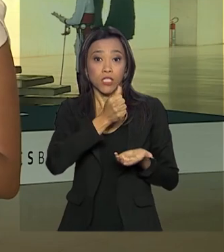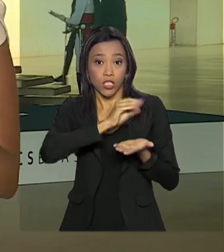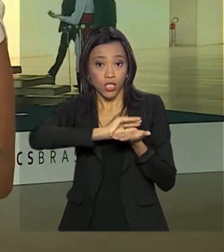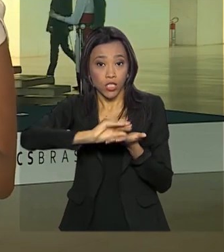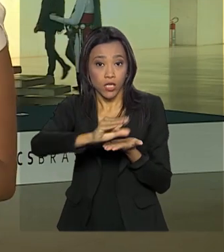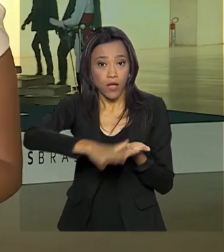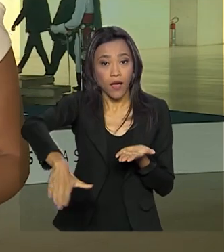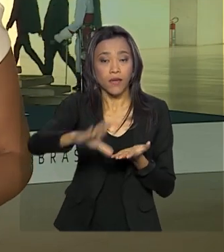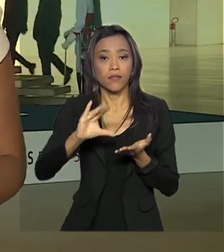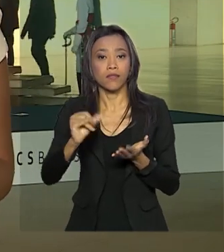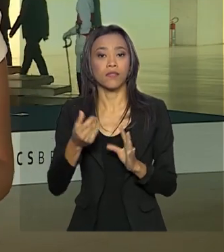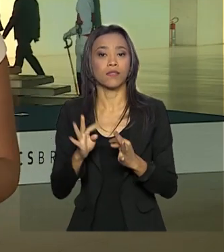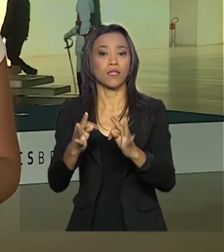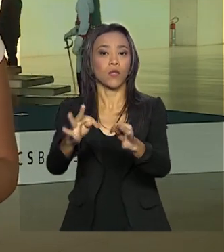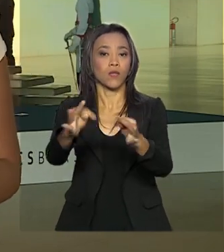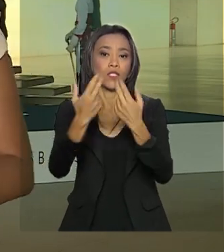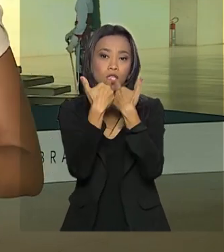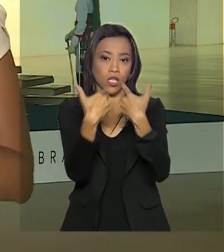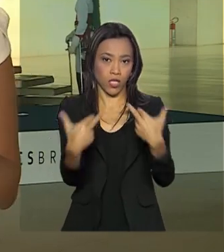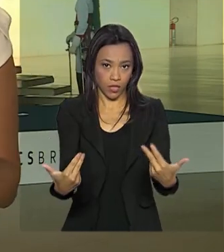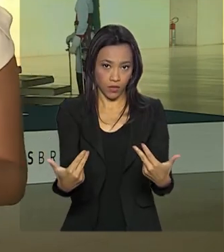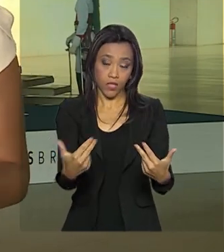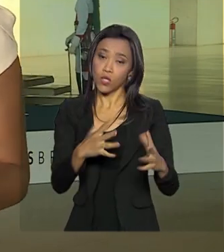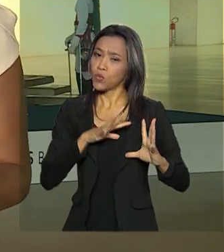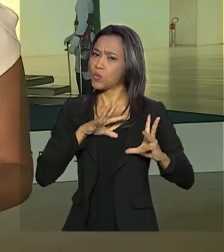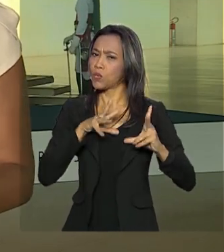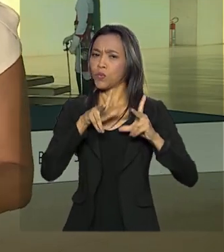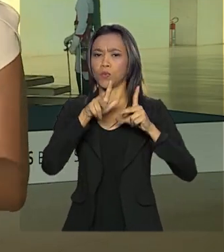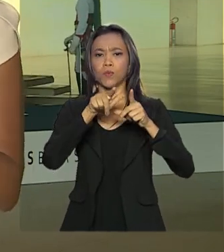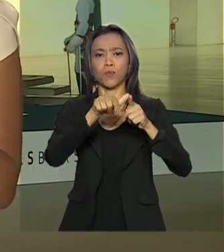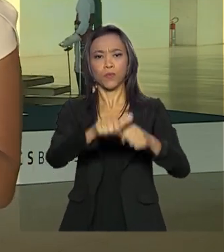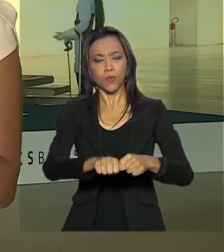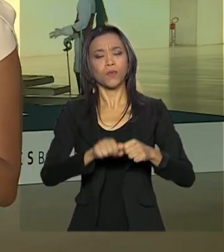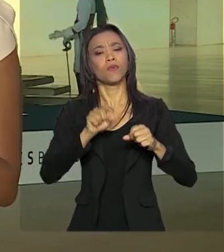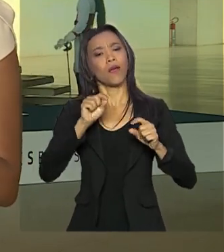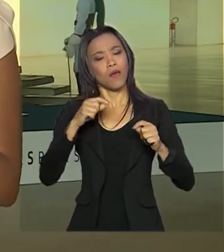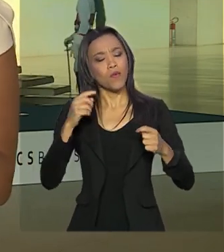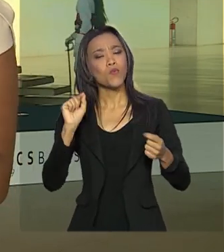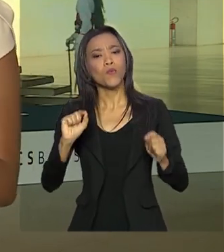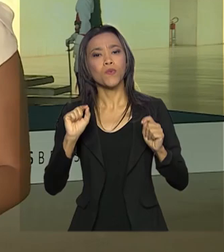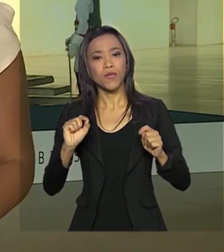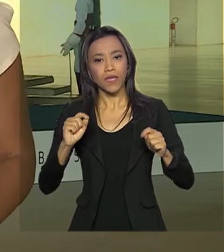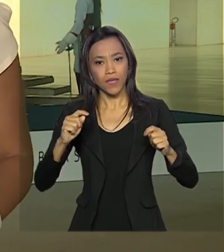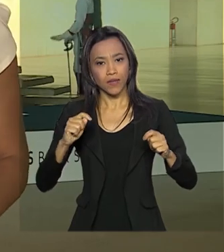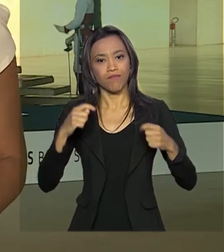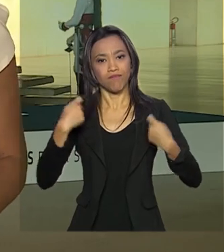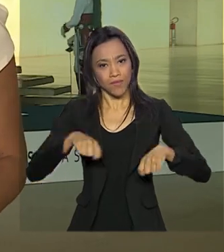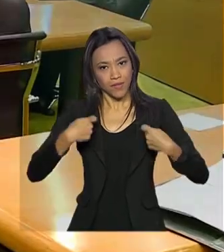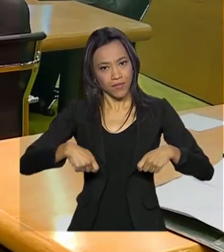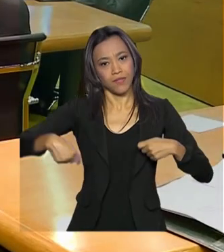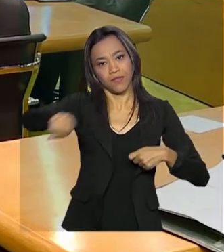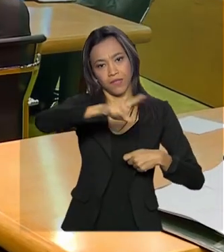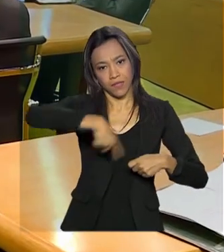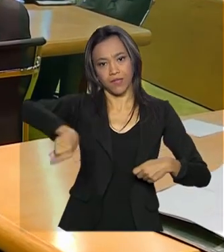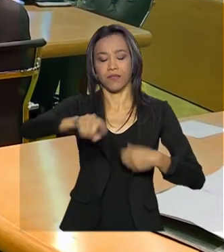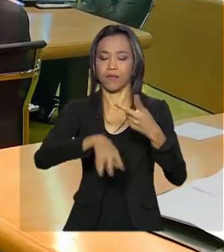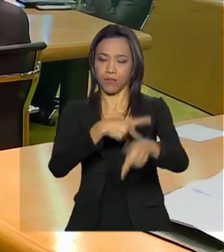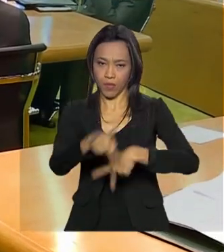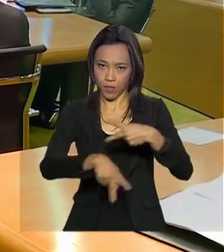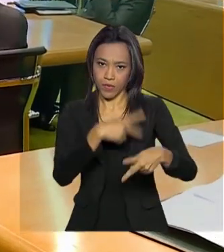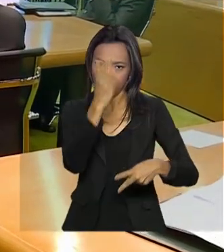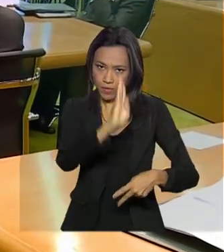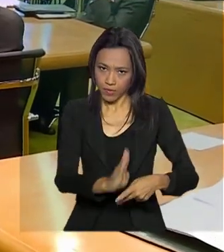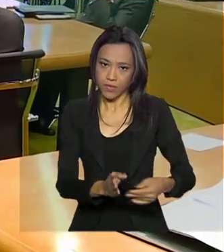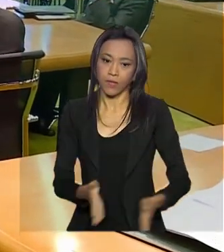ciência tecnologia e inovação tudo em sintonia com as necessidades da população durante a cúpula